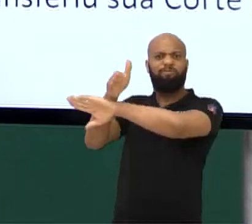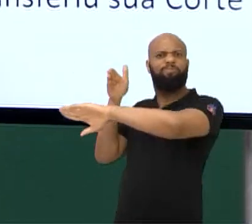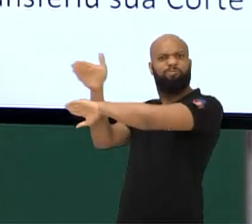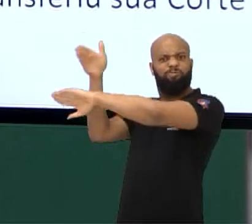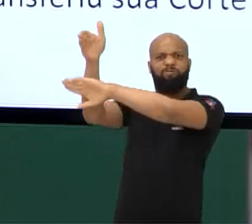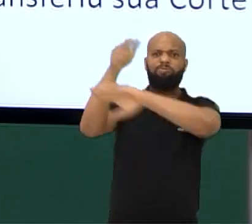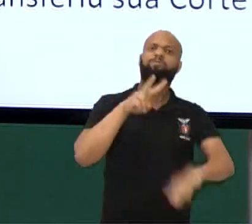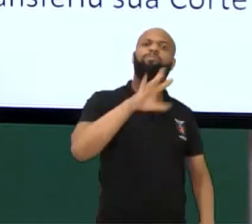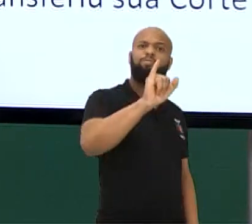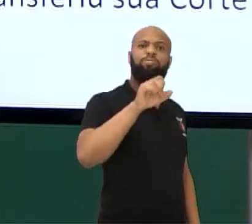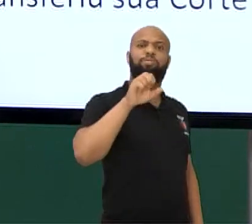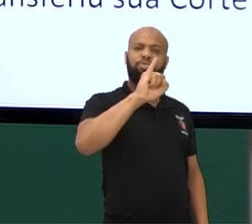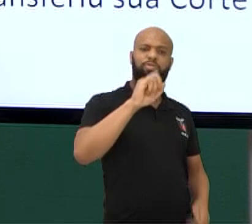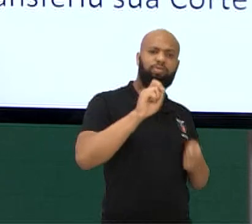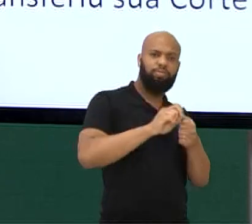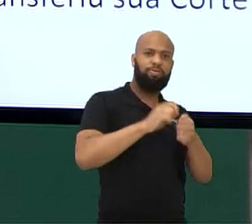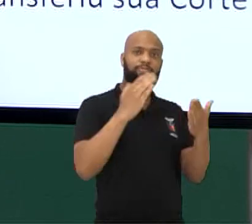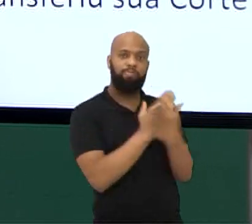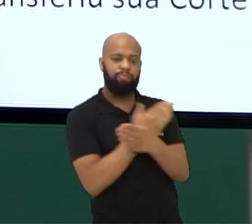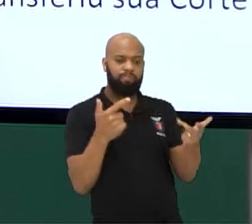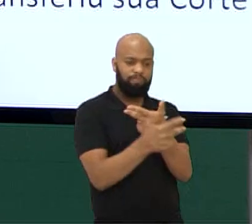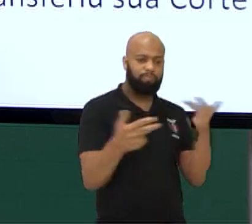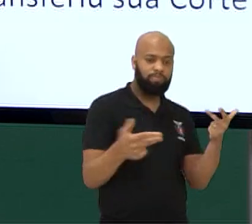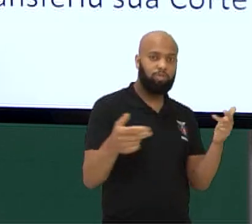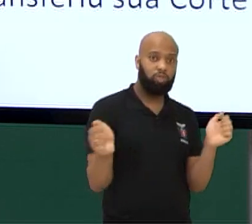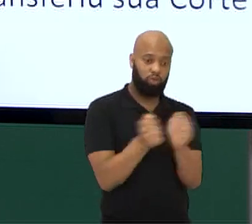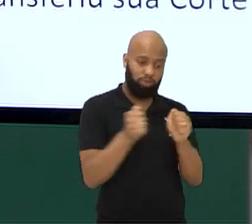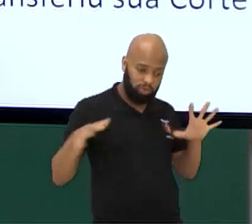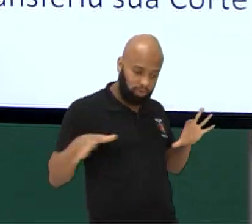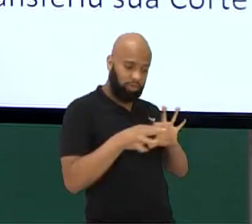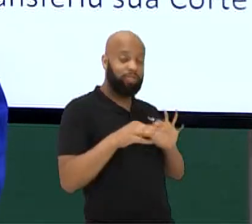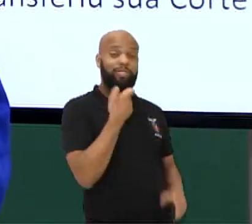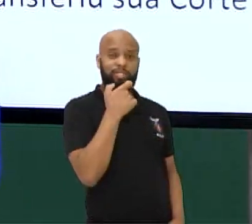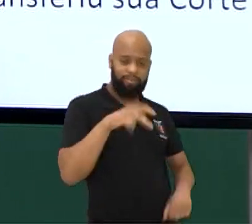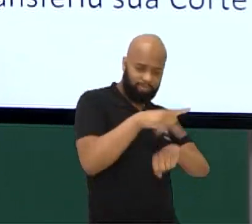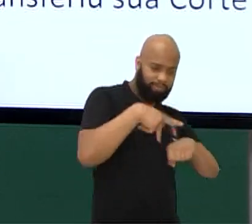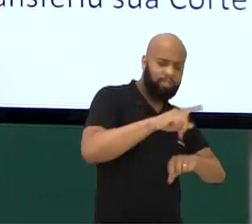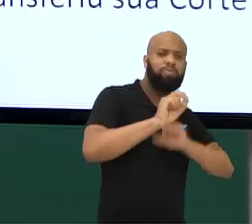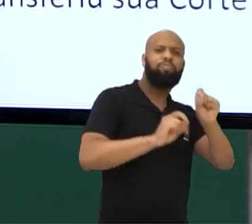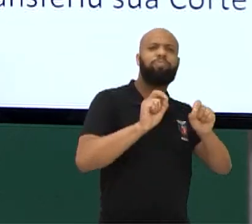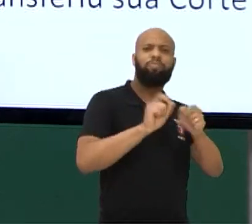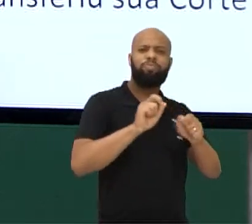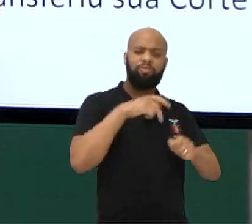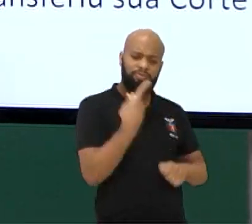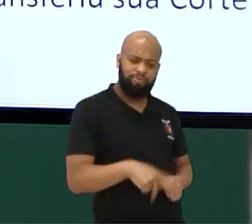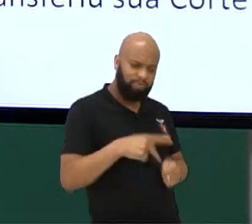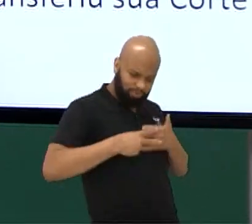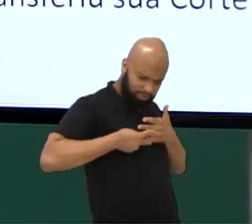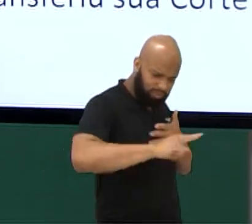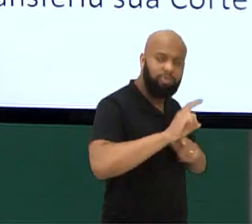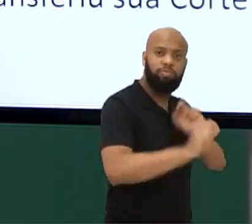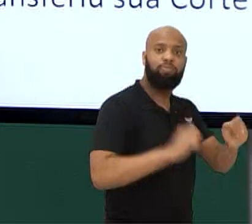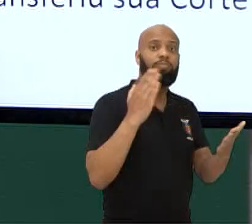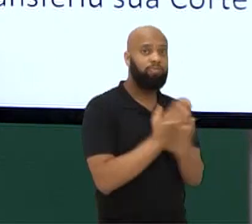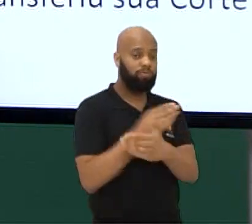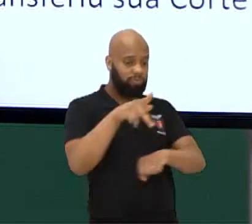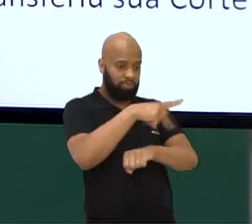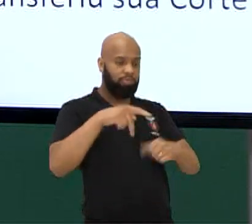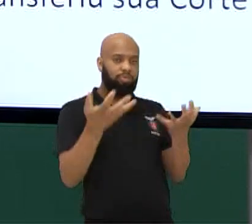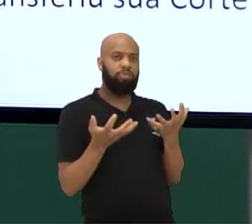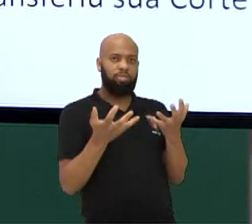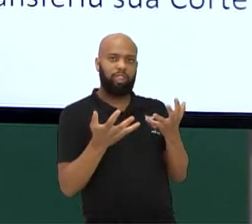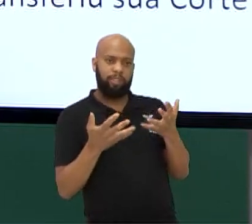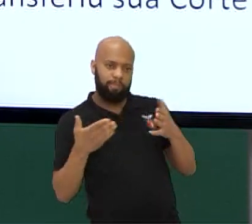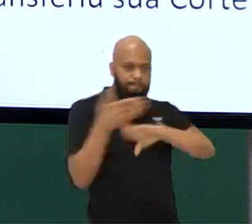invadidos se fizessem comércio com a Inglaterra. O que isso vai resultar para a gente? Alguns países vão tentar furar esse bloqueio,